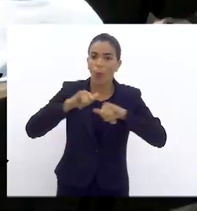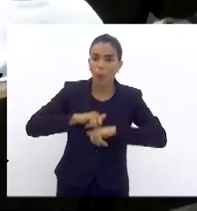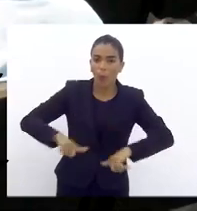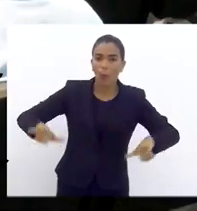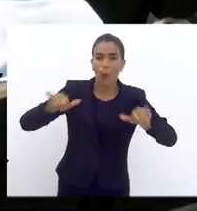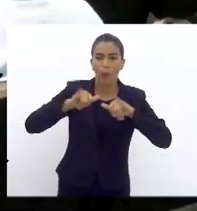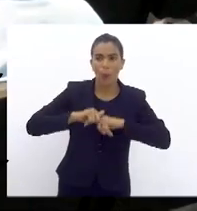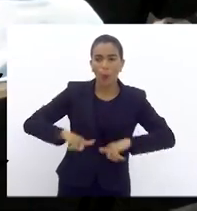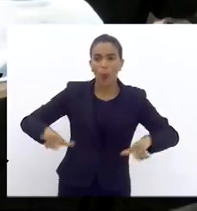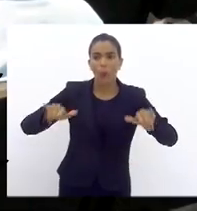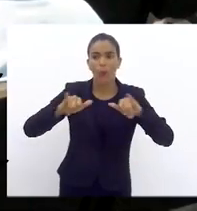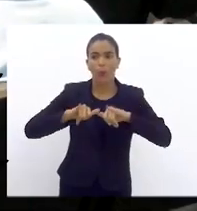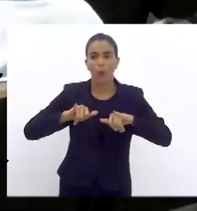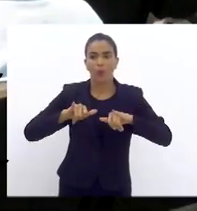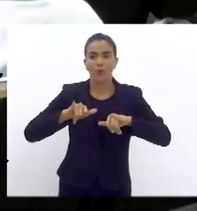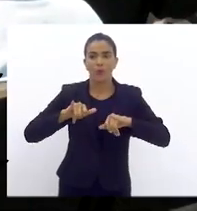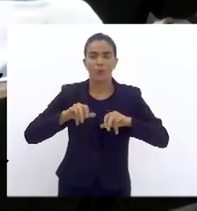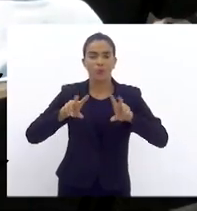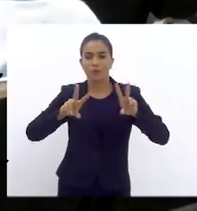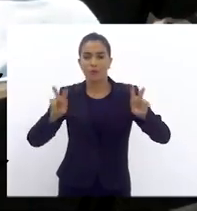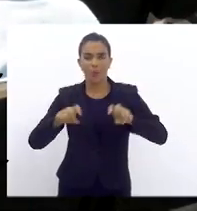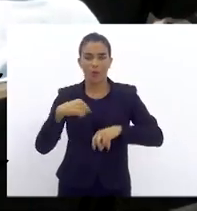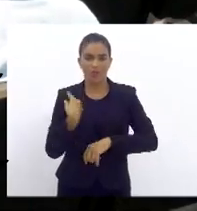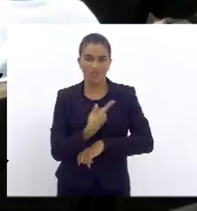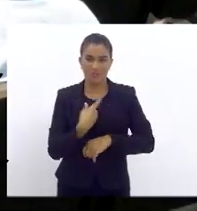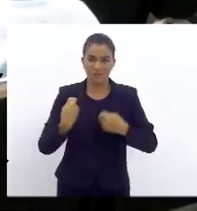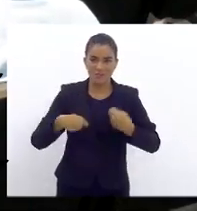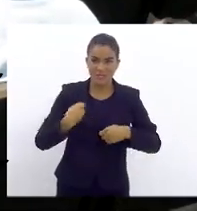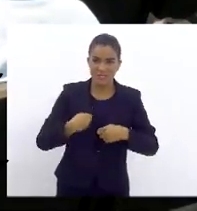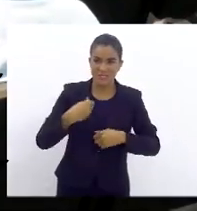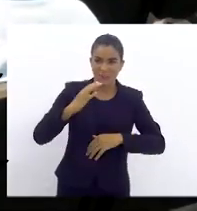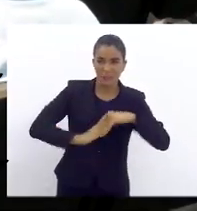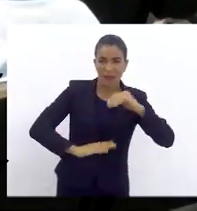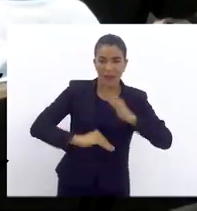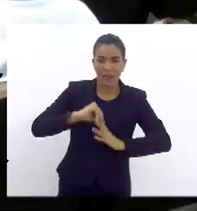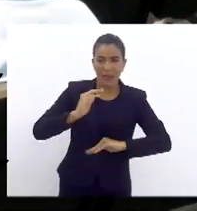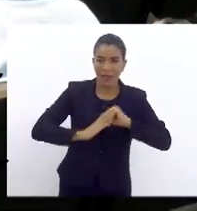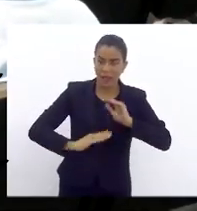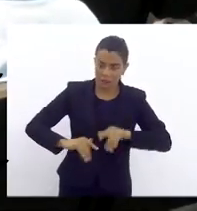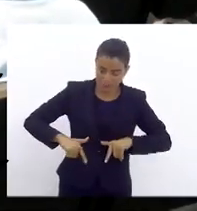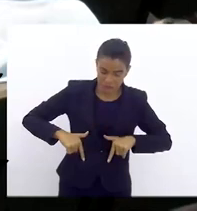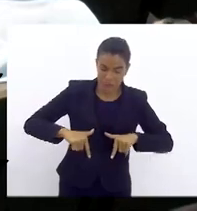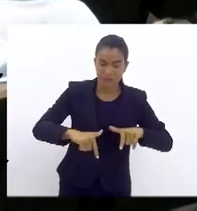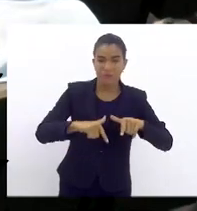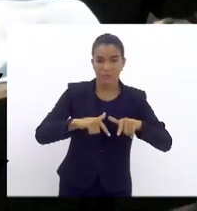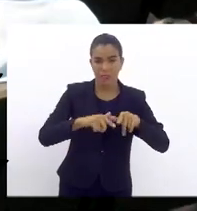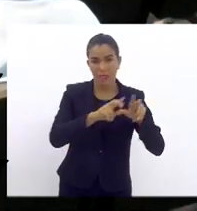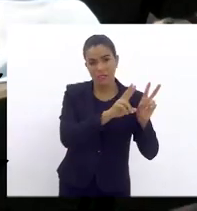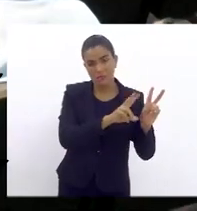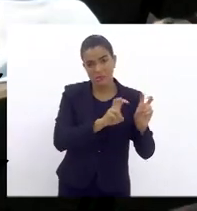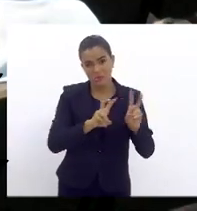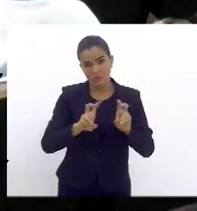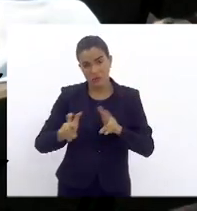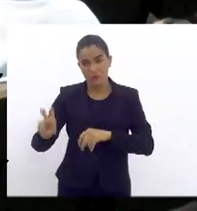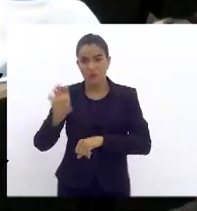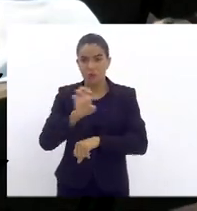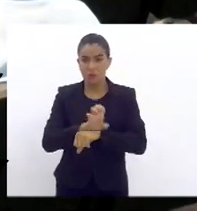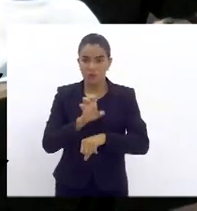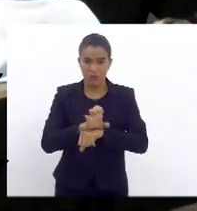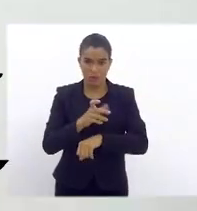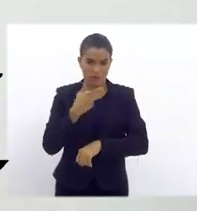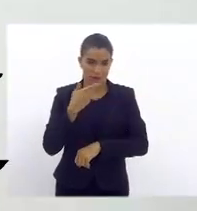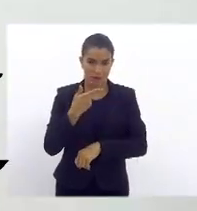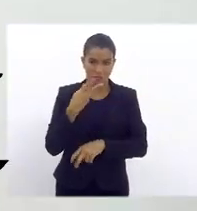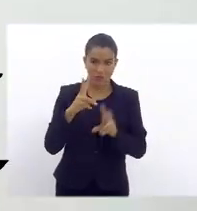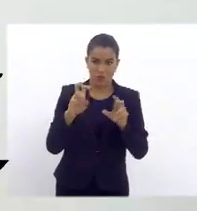do que a gente precisa para pôr em prática as questões que o estado traz de defesa